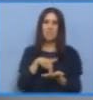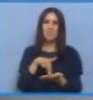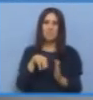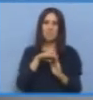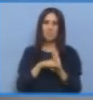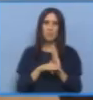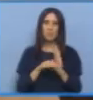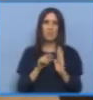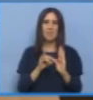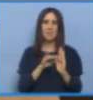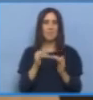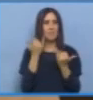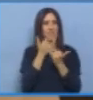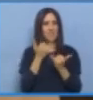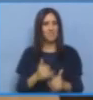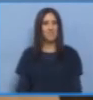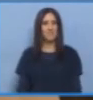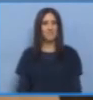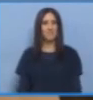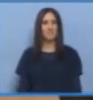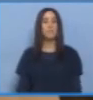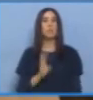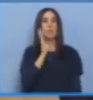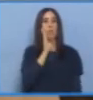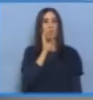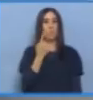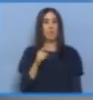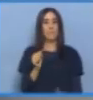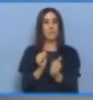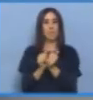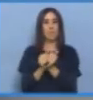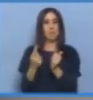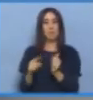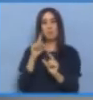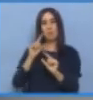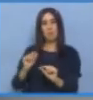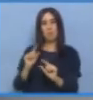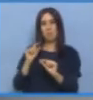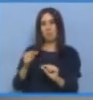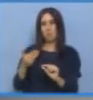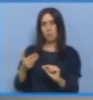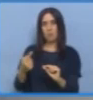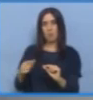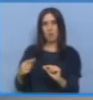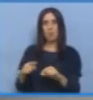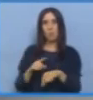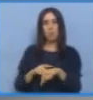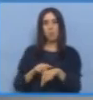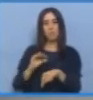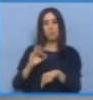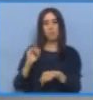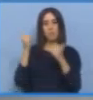no programa Eclésia e felicidades. Mais logo fazemos companhia na rádio, na Antena 1, quando